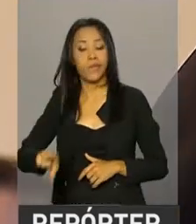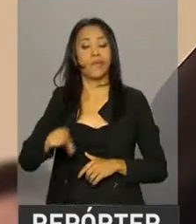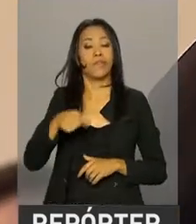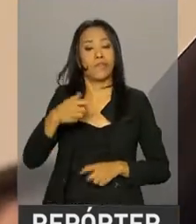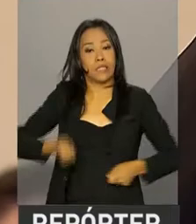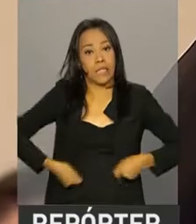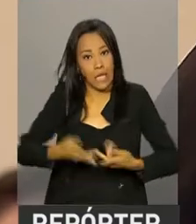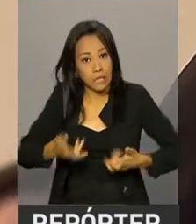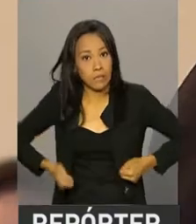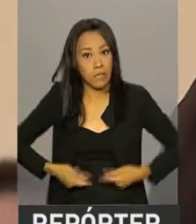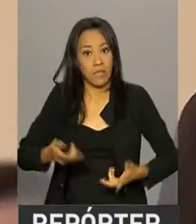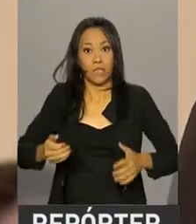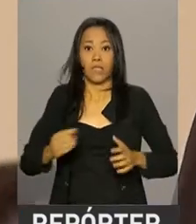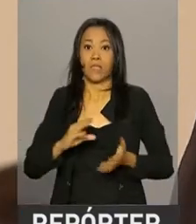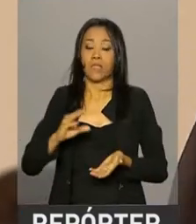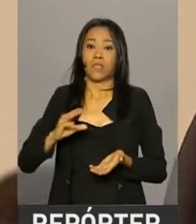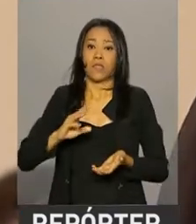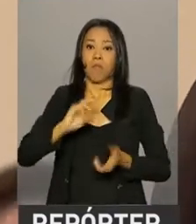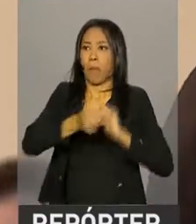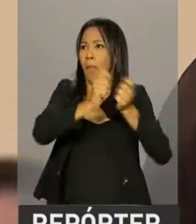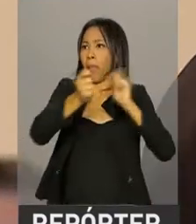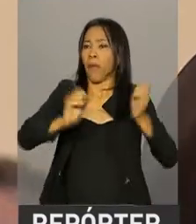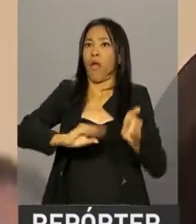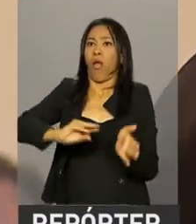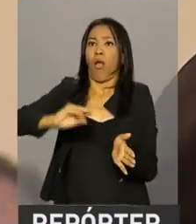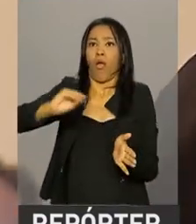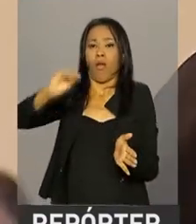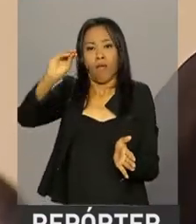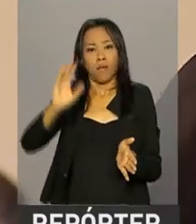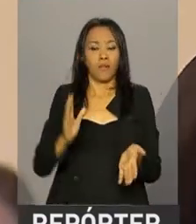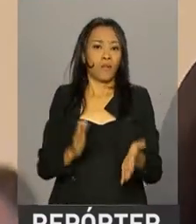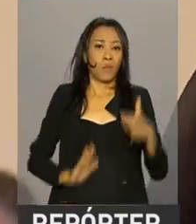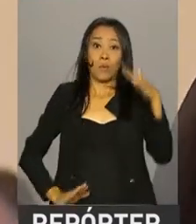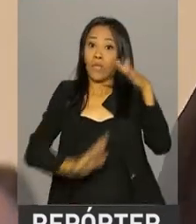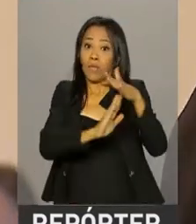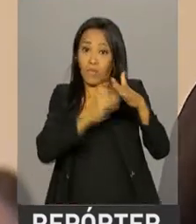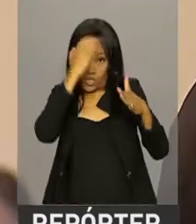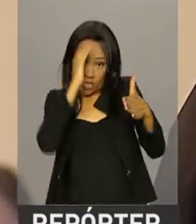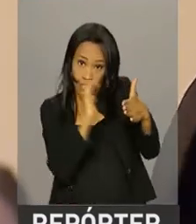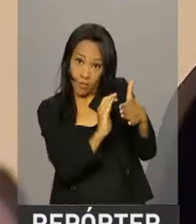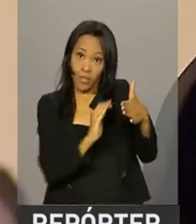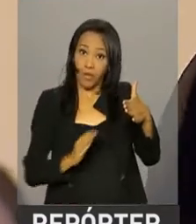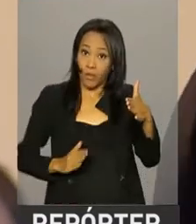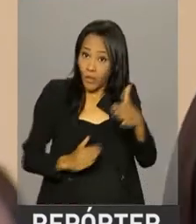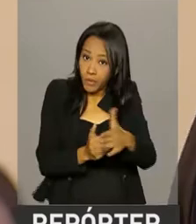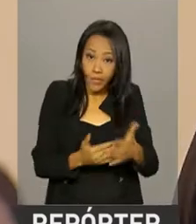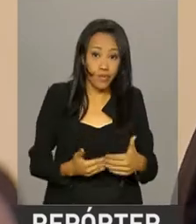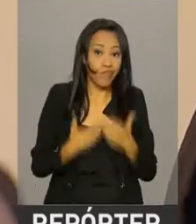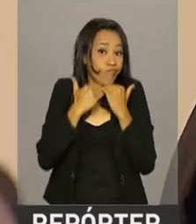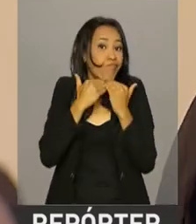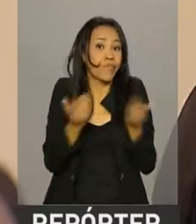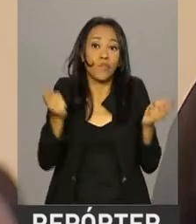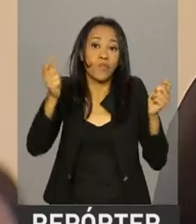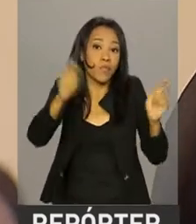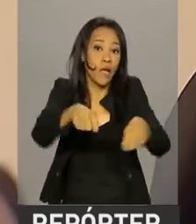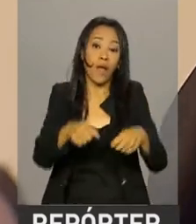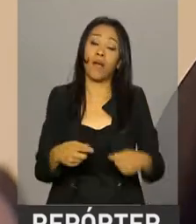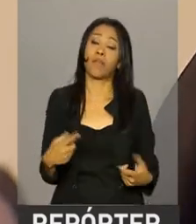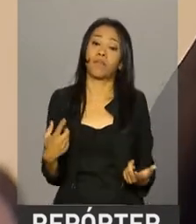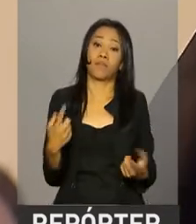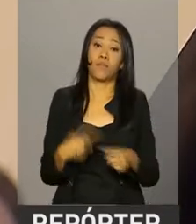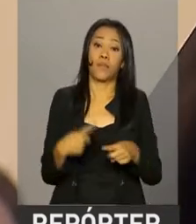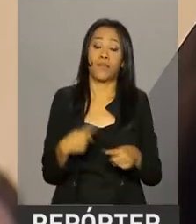o teto obviamente não pode ser reduzido poder de deus a providência começa a ocupar